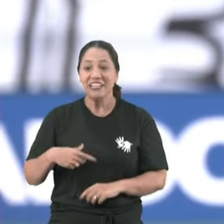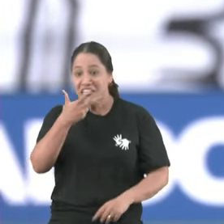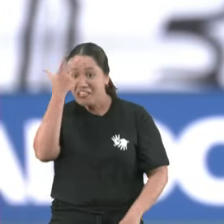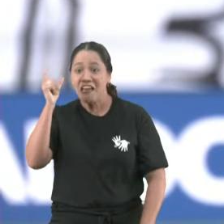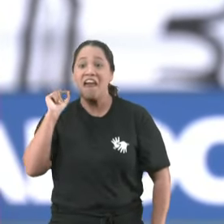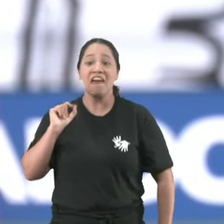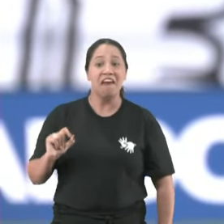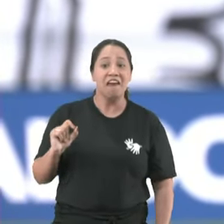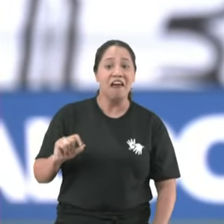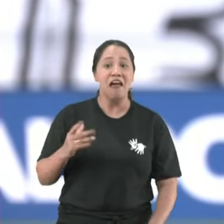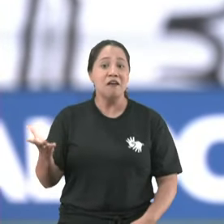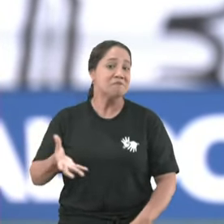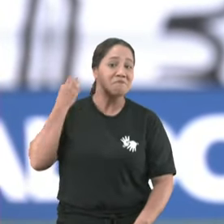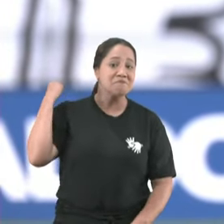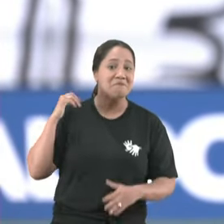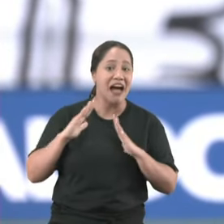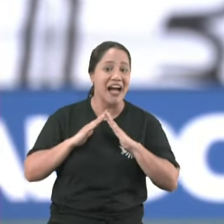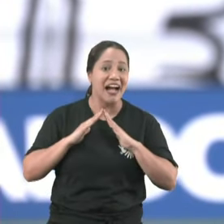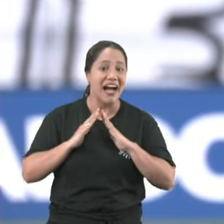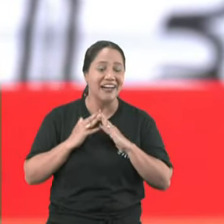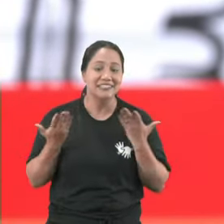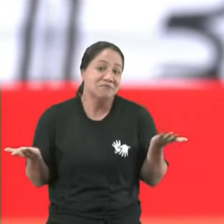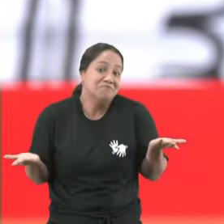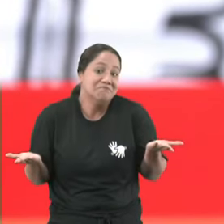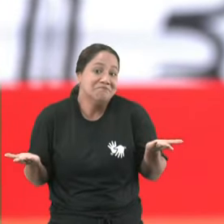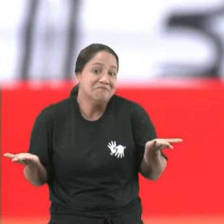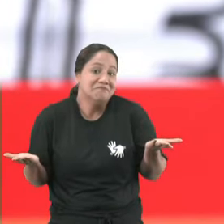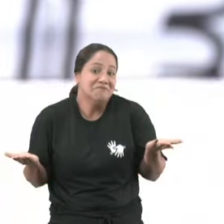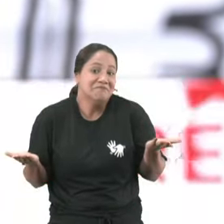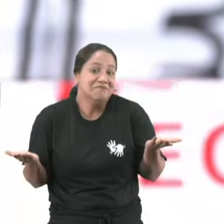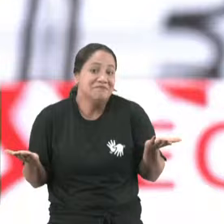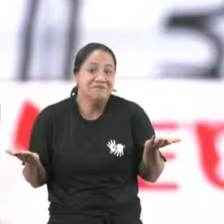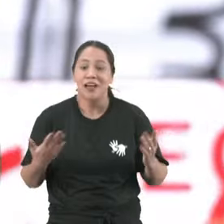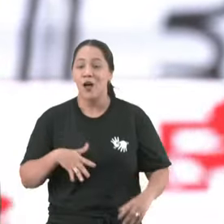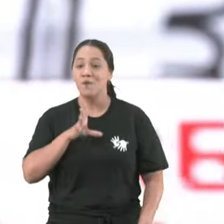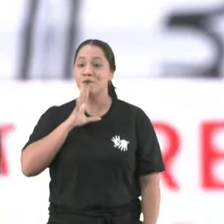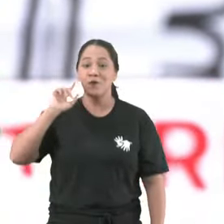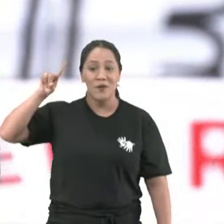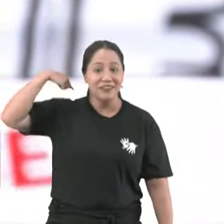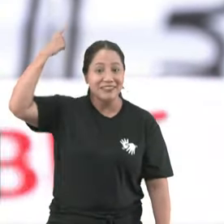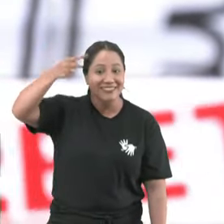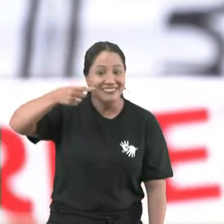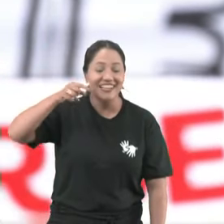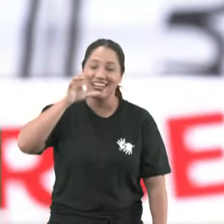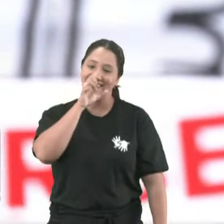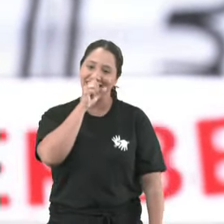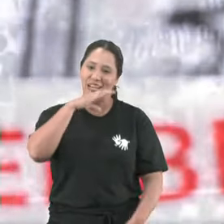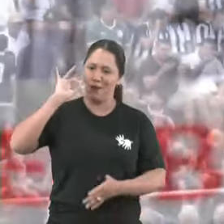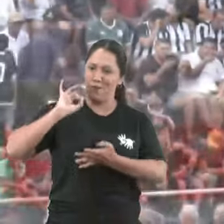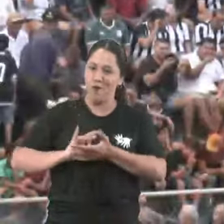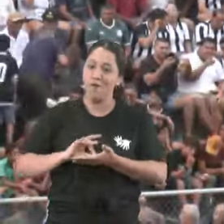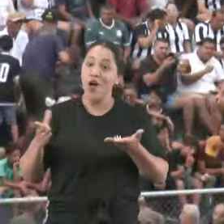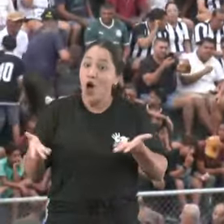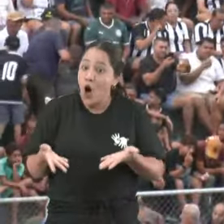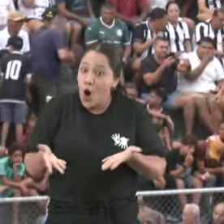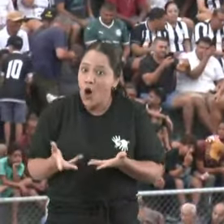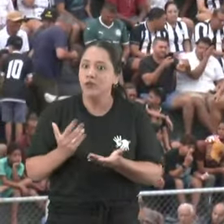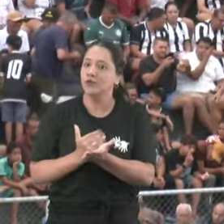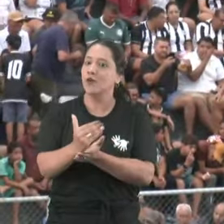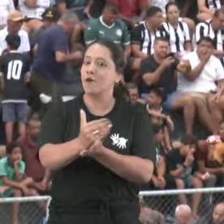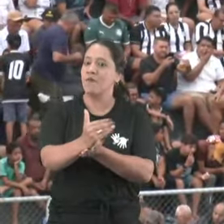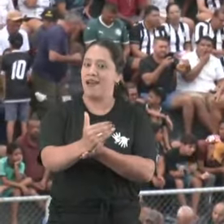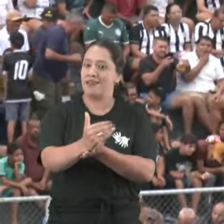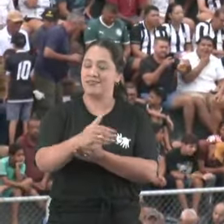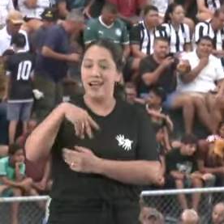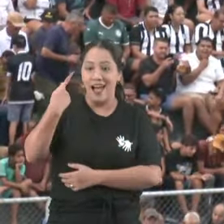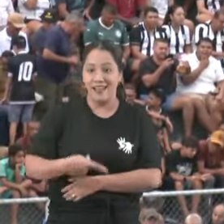que leva ela para casa? Vamos conhecer no próximo sábado, em definitivo. Hoje a corrida começa, é